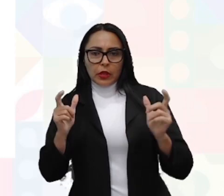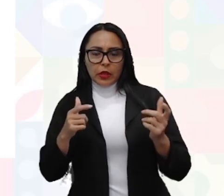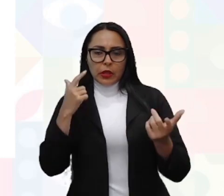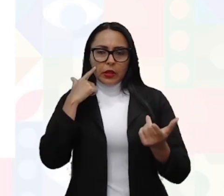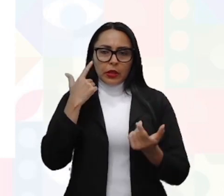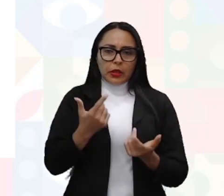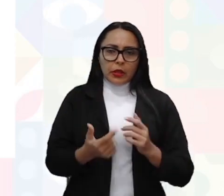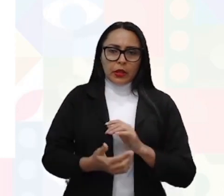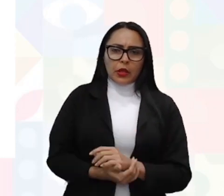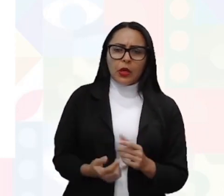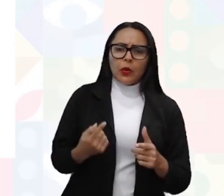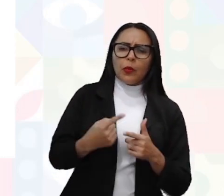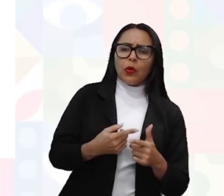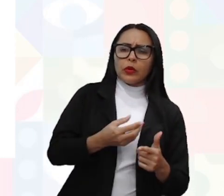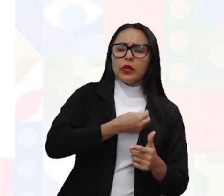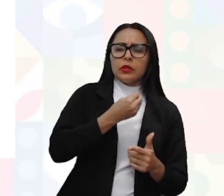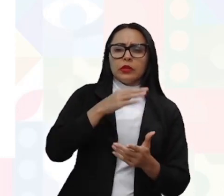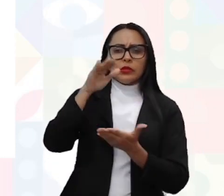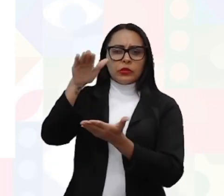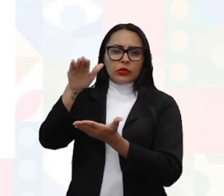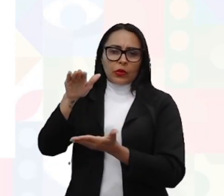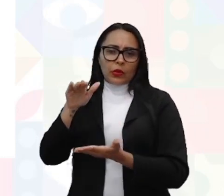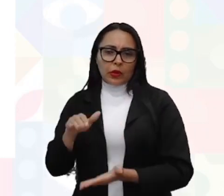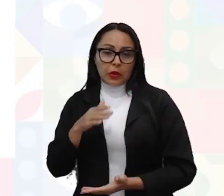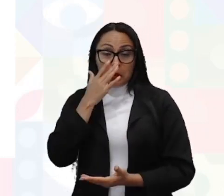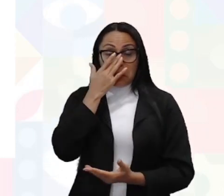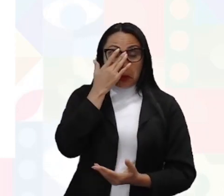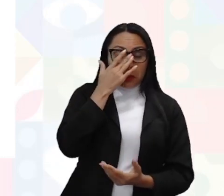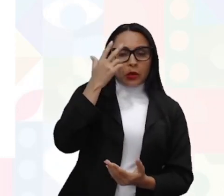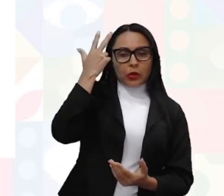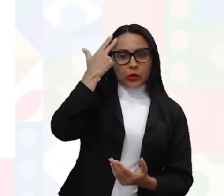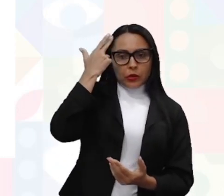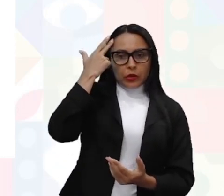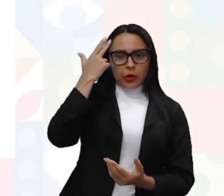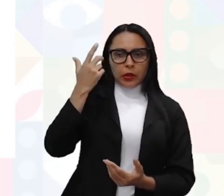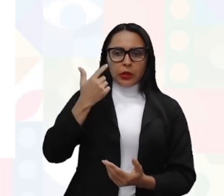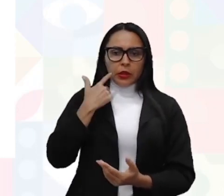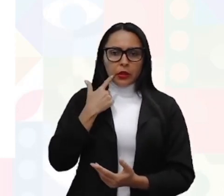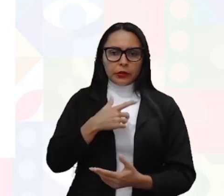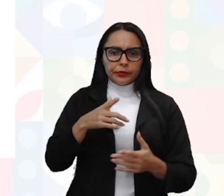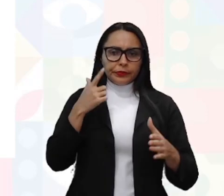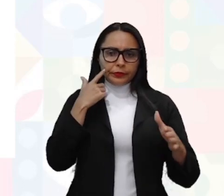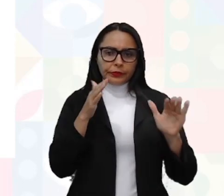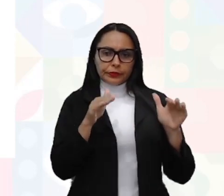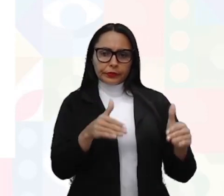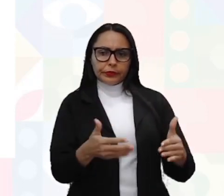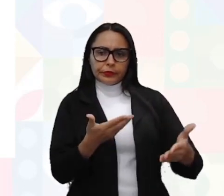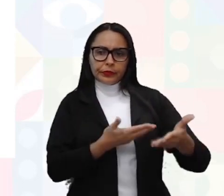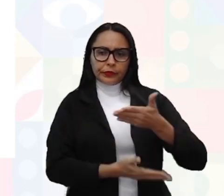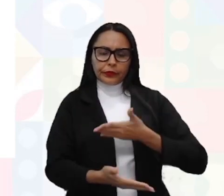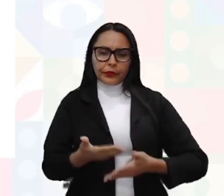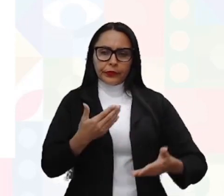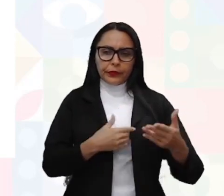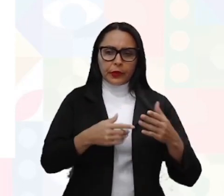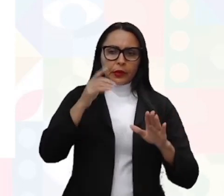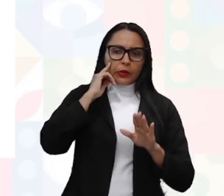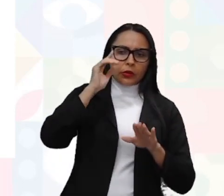todo mundo é: por que existe estoque? Normalmente a formação de estoques está diretamente relacionada ao